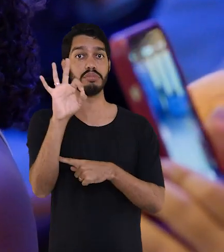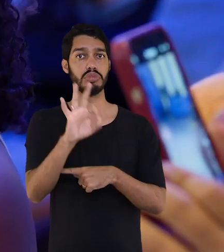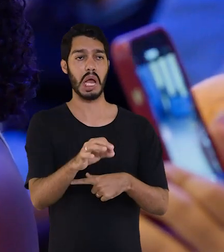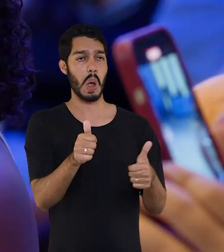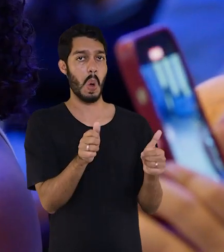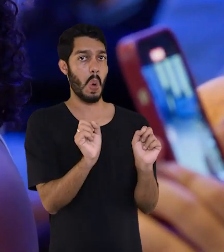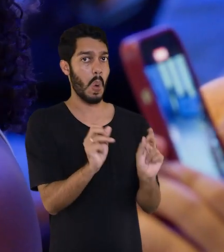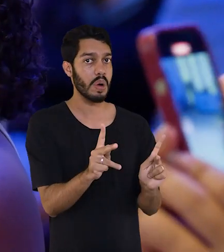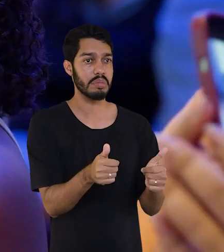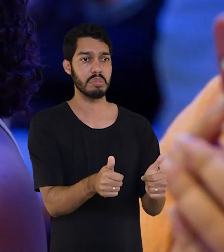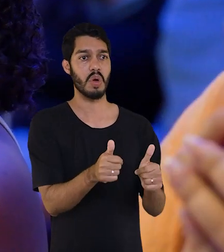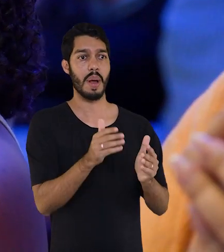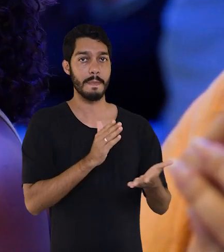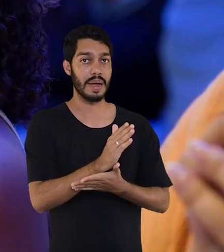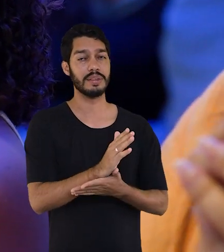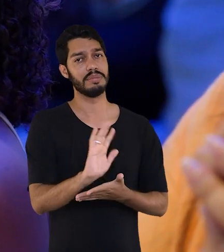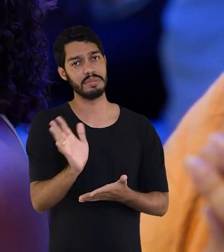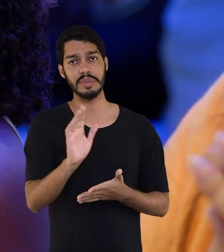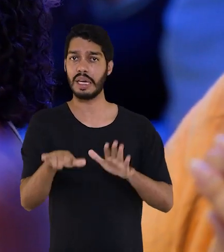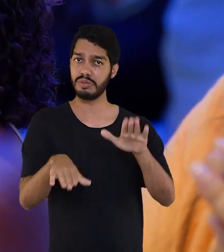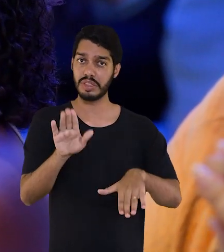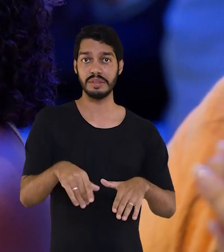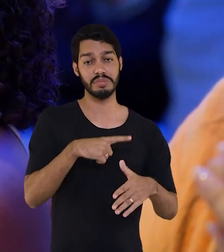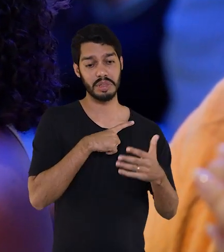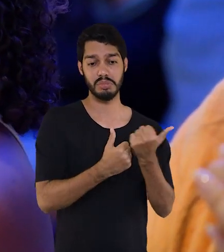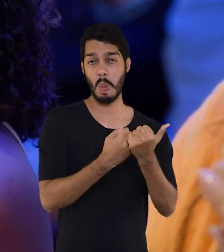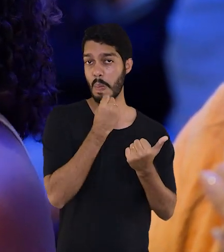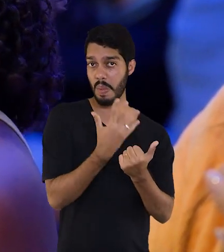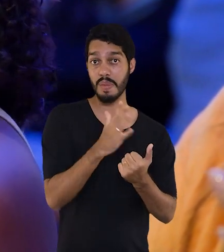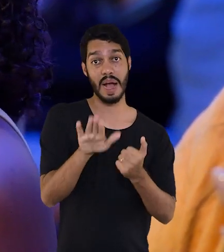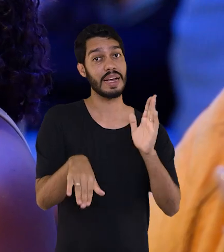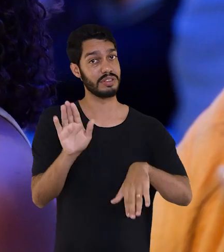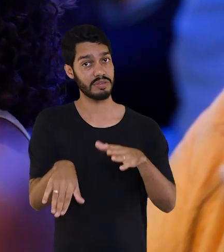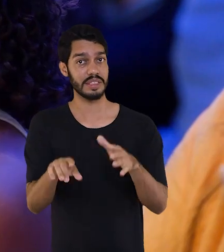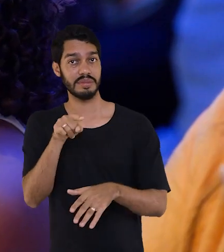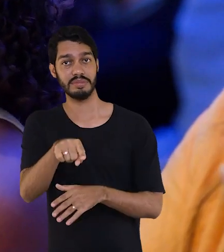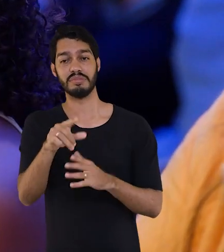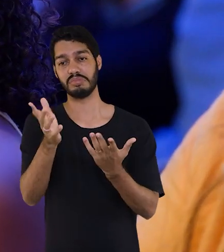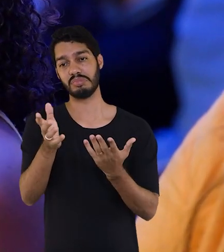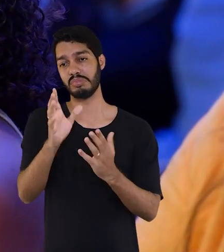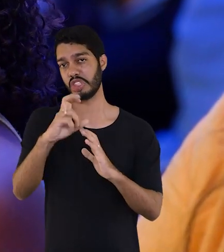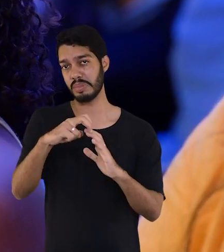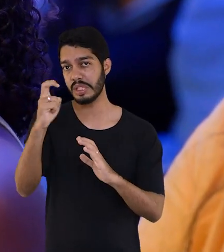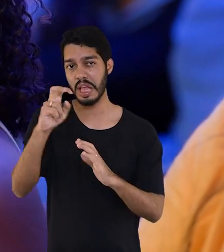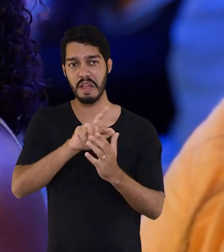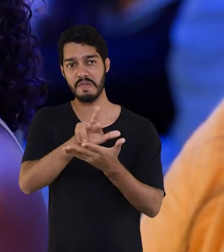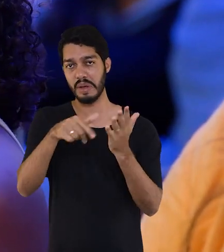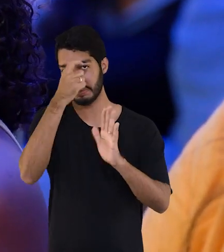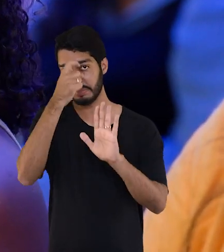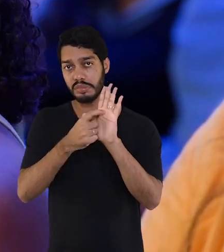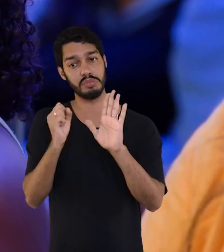são 100% eficazes. Então, eu sei que toda ferramenta, assim como tem sua parte boa, também acaba tendo